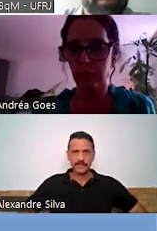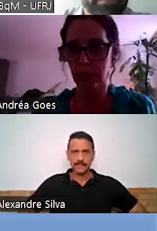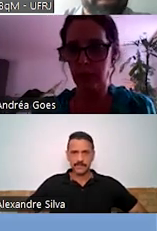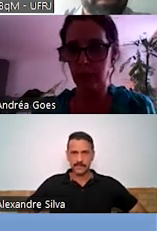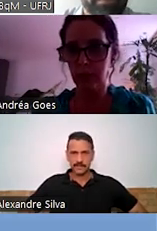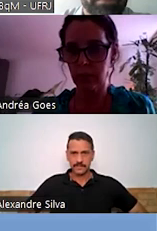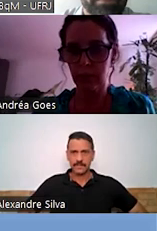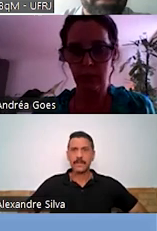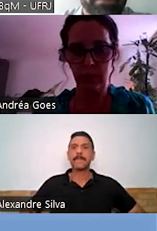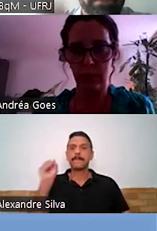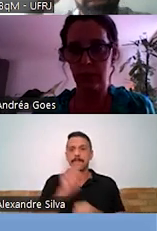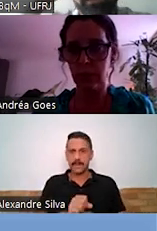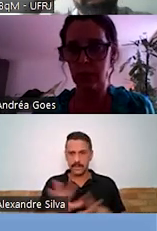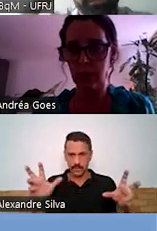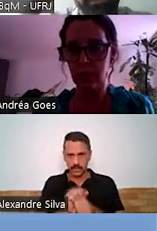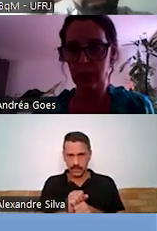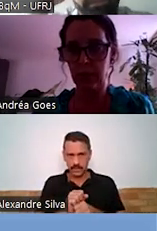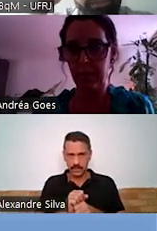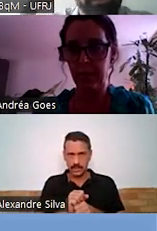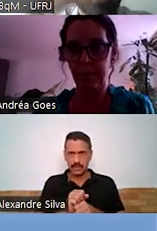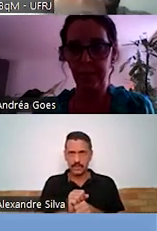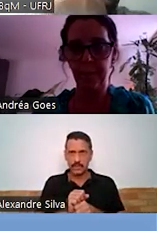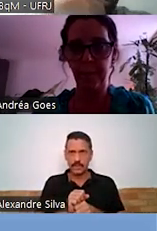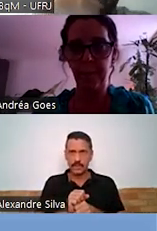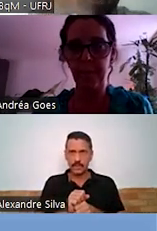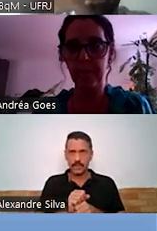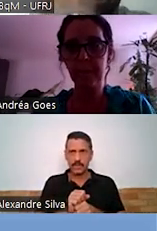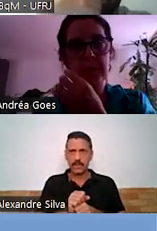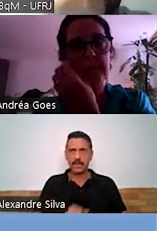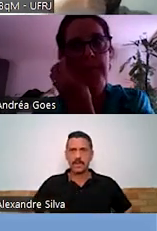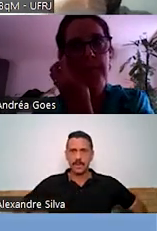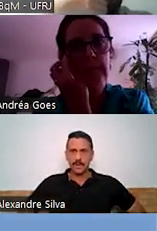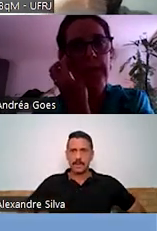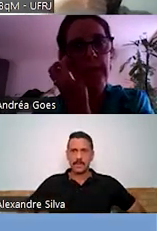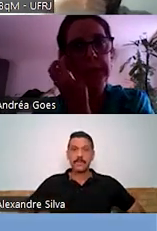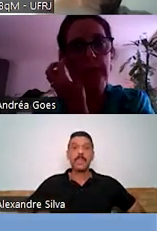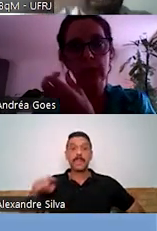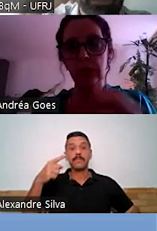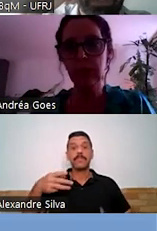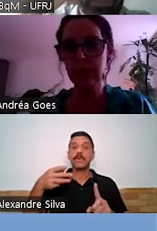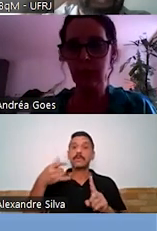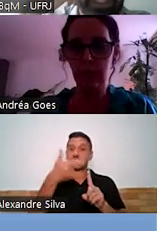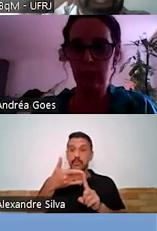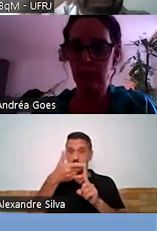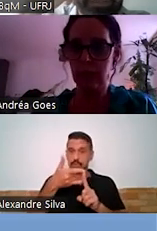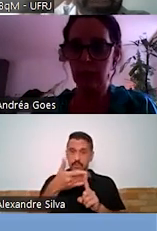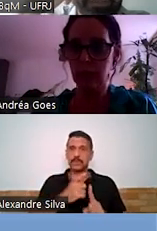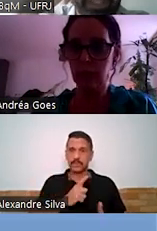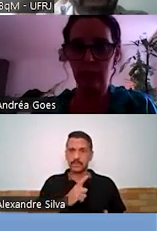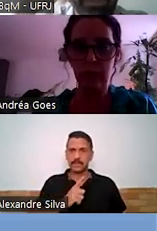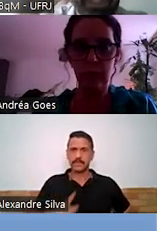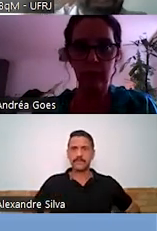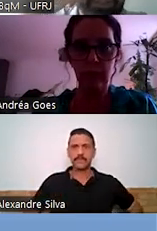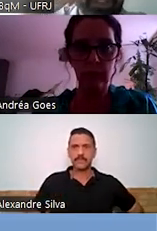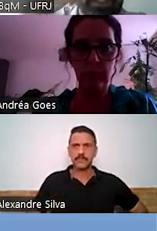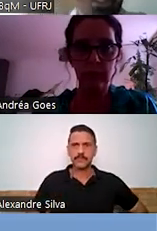de compartilhar a tela e botar para compartilhar de novo pelo Zoom. E aí eu Mas acho que tem as opções. Aí quando